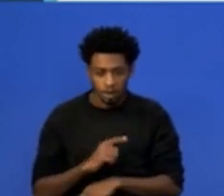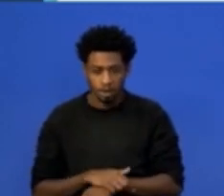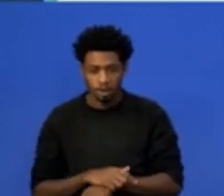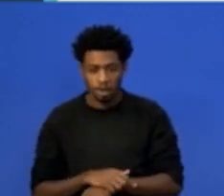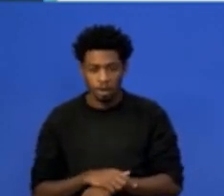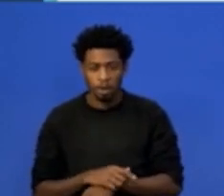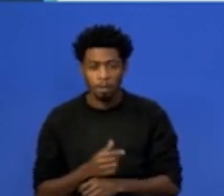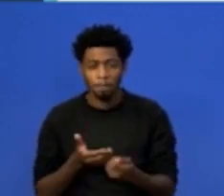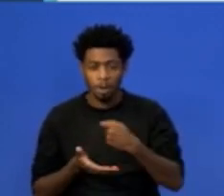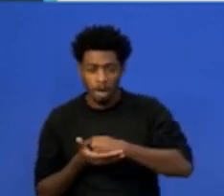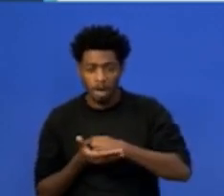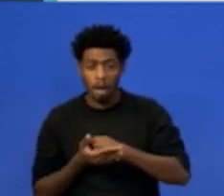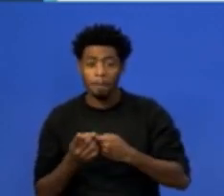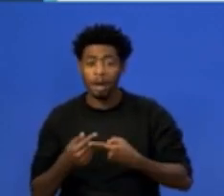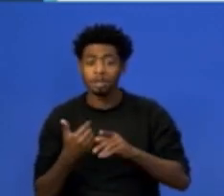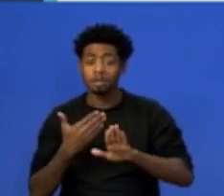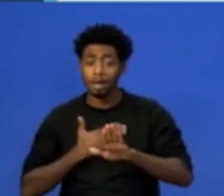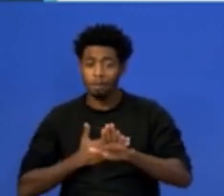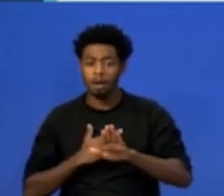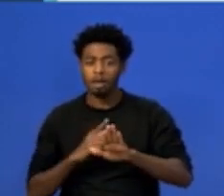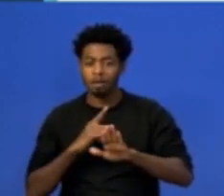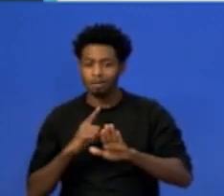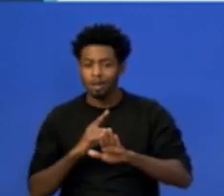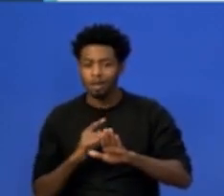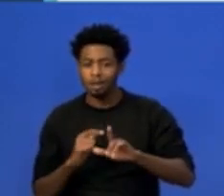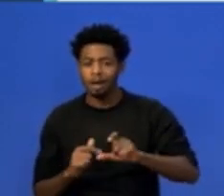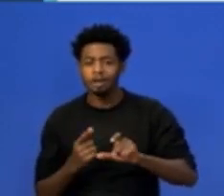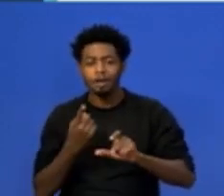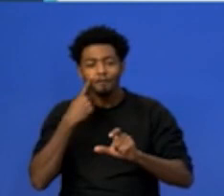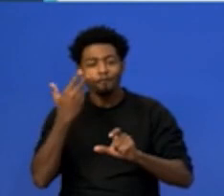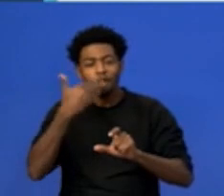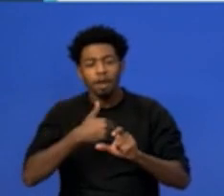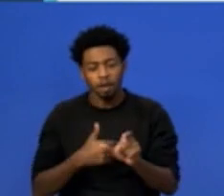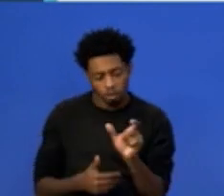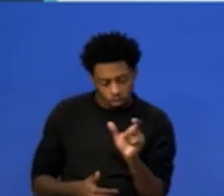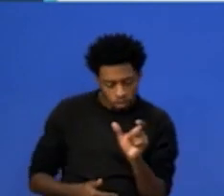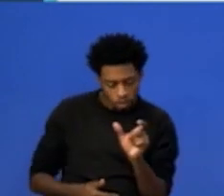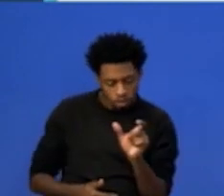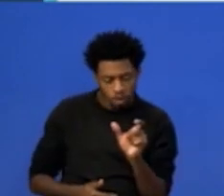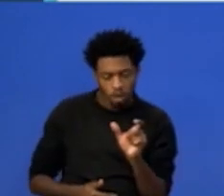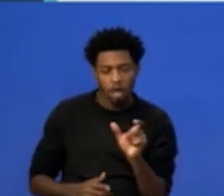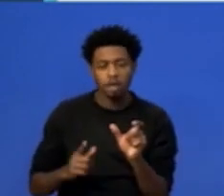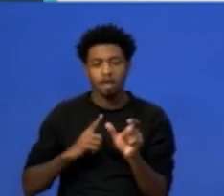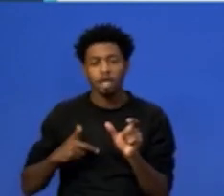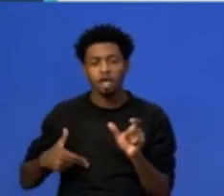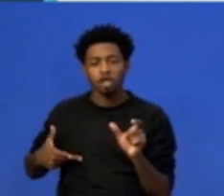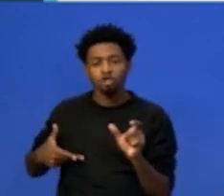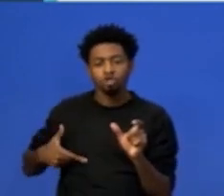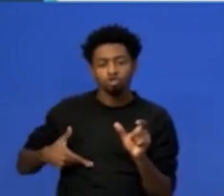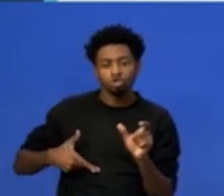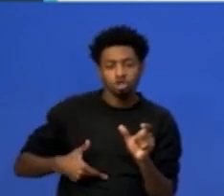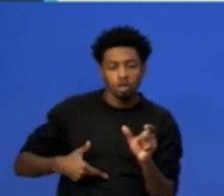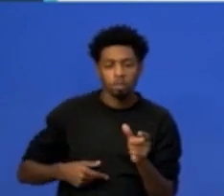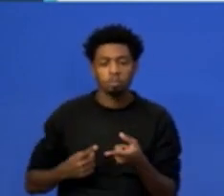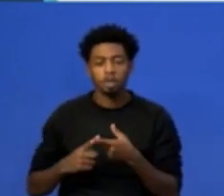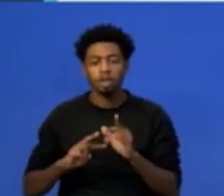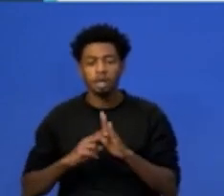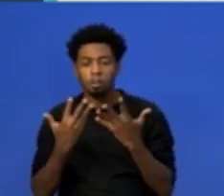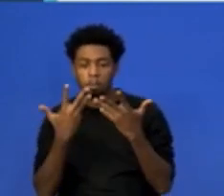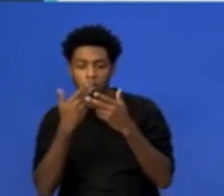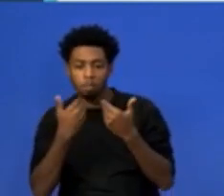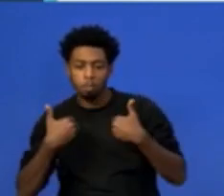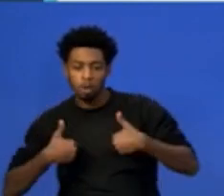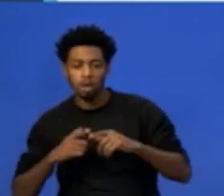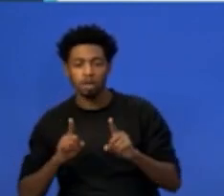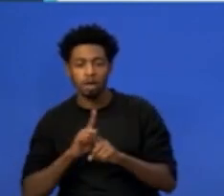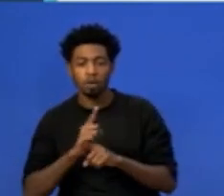de obesidade mórbida, ela entra sim como garantia, porque não é um caso de estética. Esse indivíduo